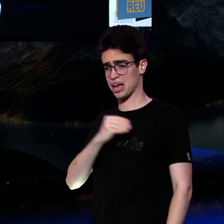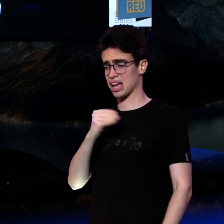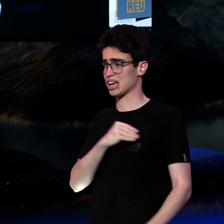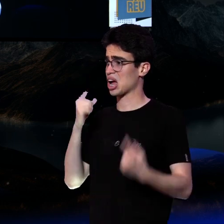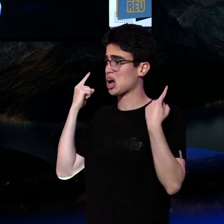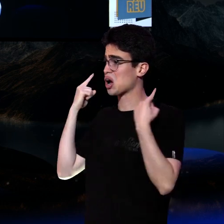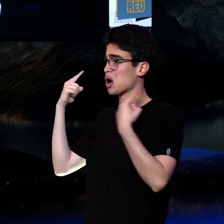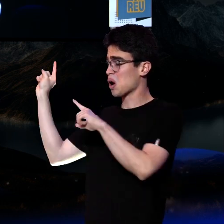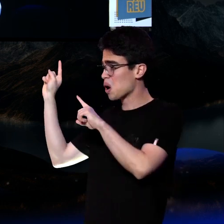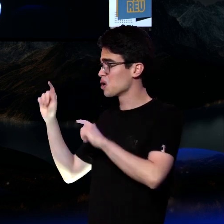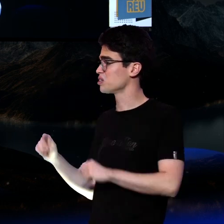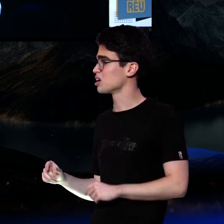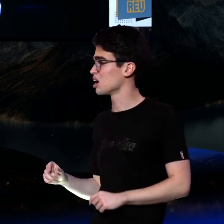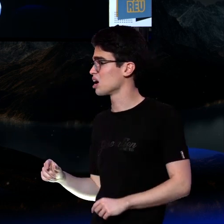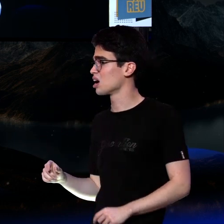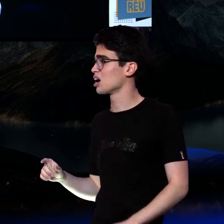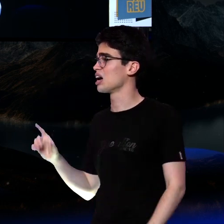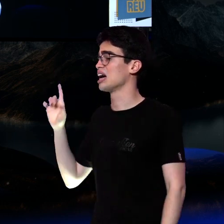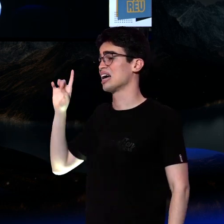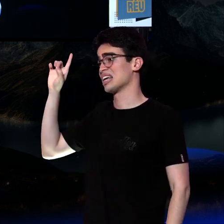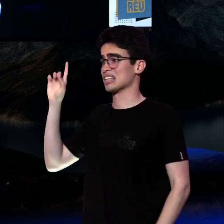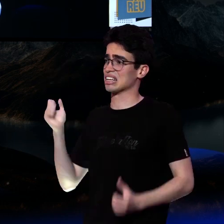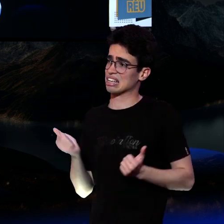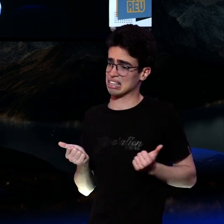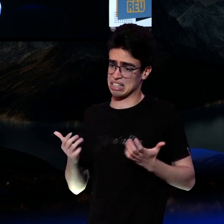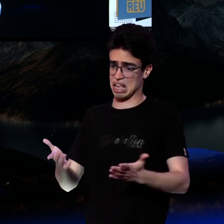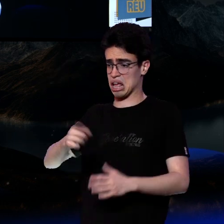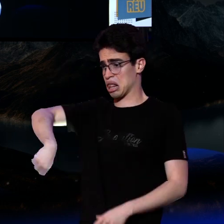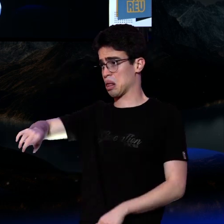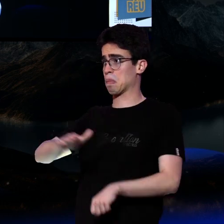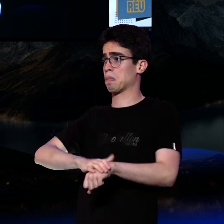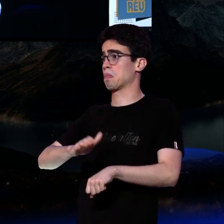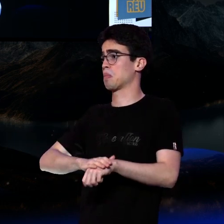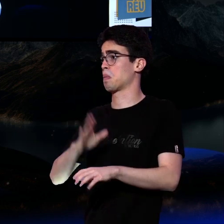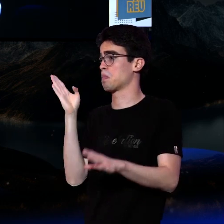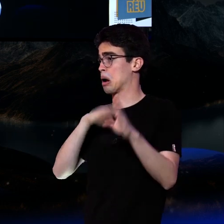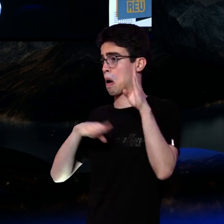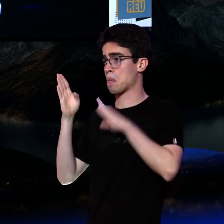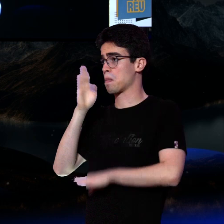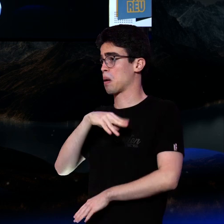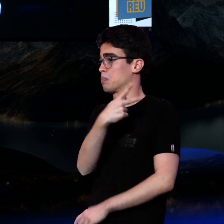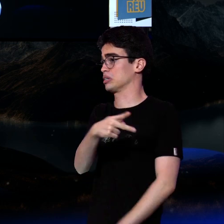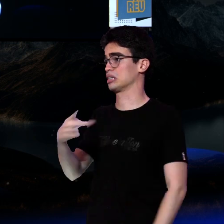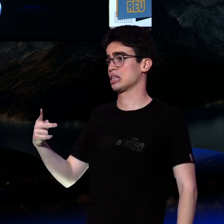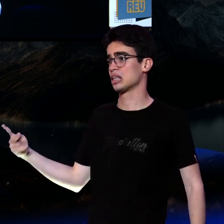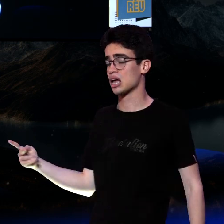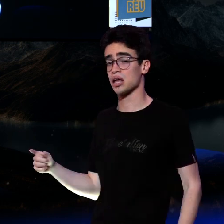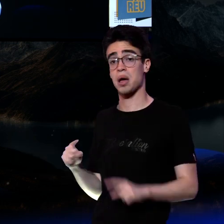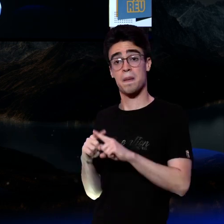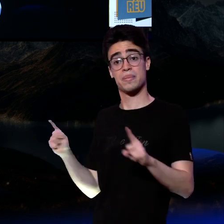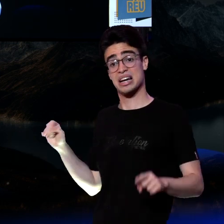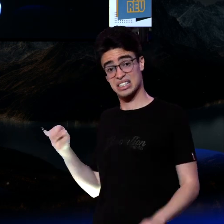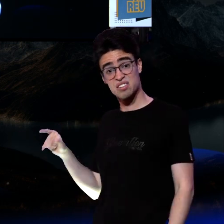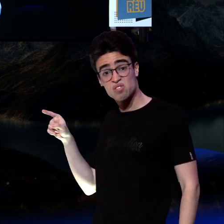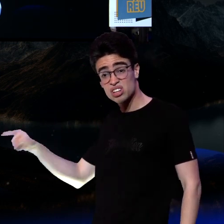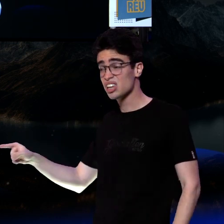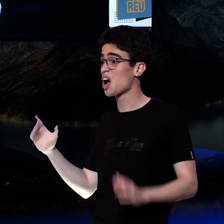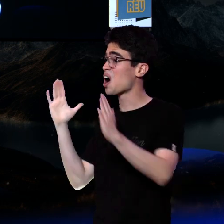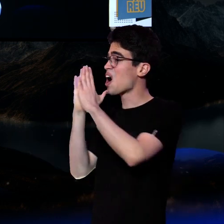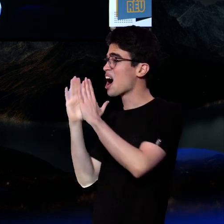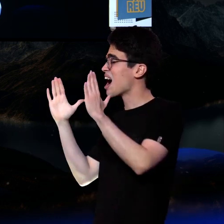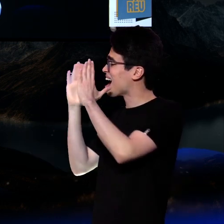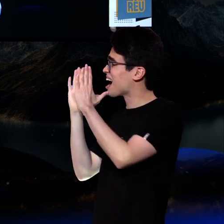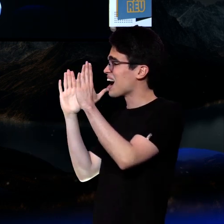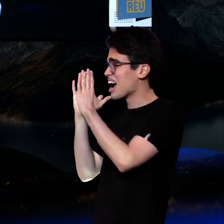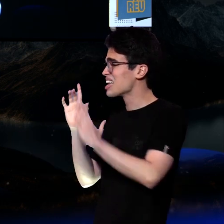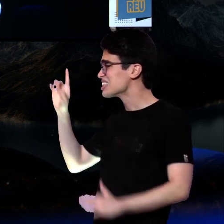os entregou às transgressões deles. Se, porém, você procurar Deus e implorar ao Todo-Poderoso, se você